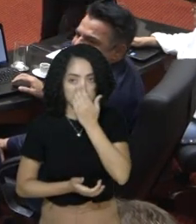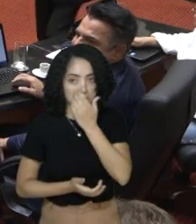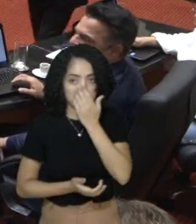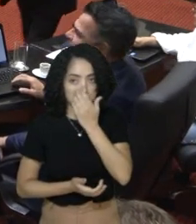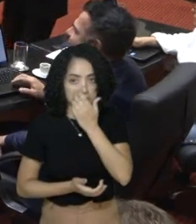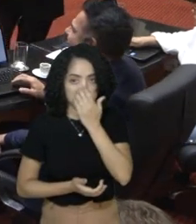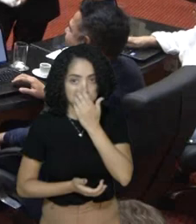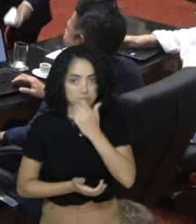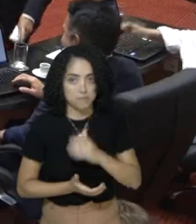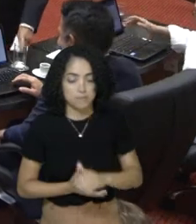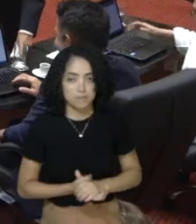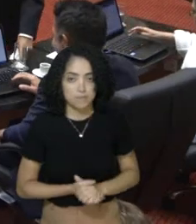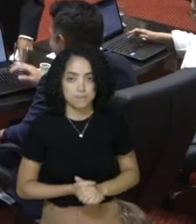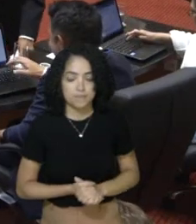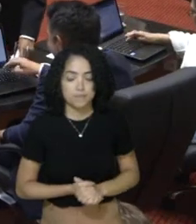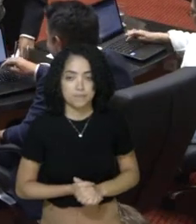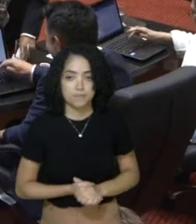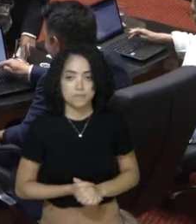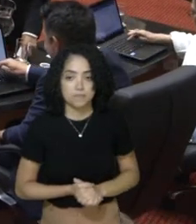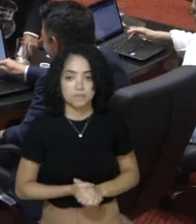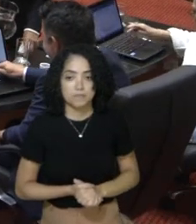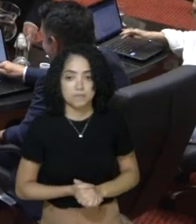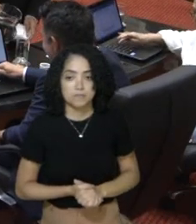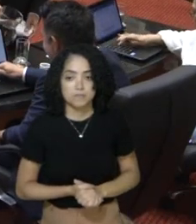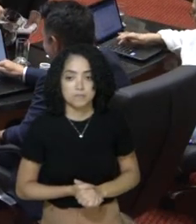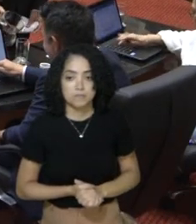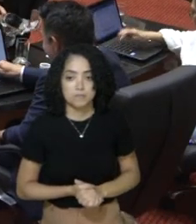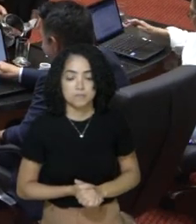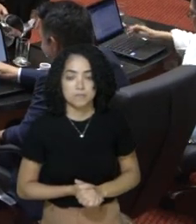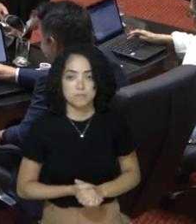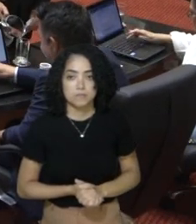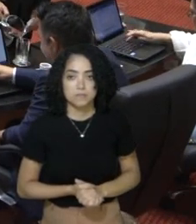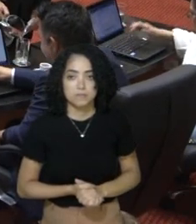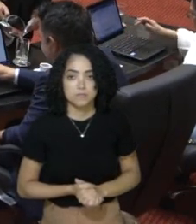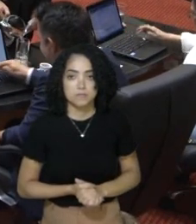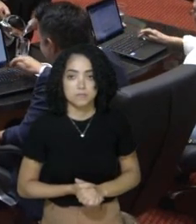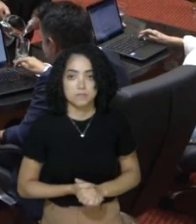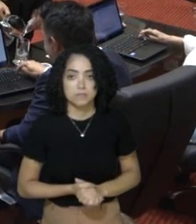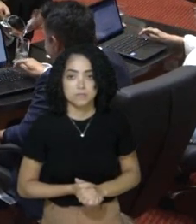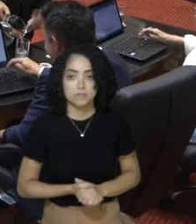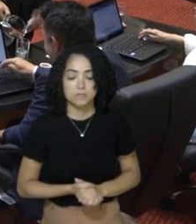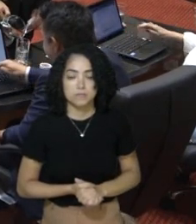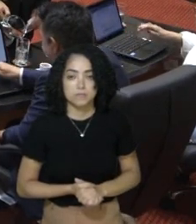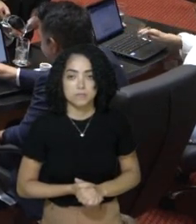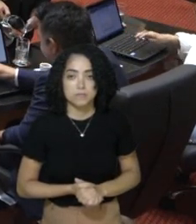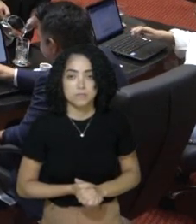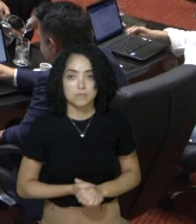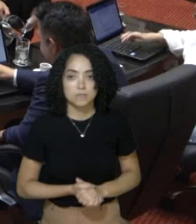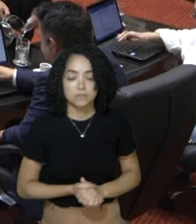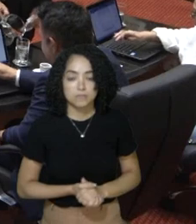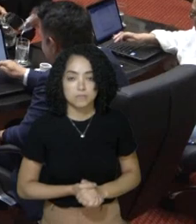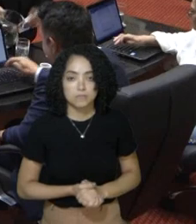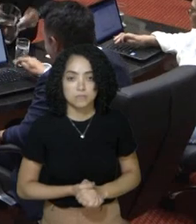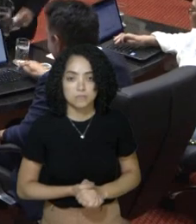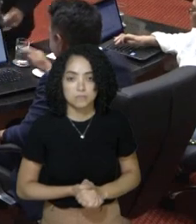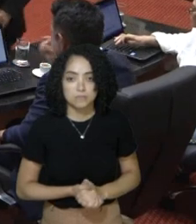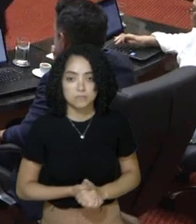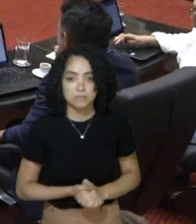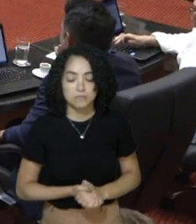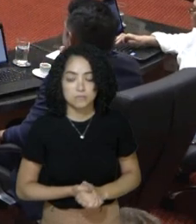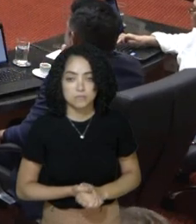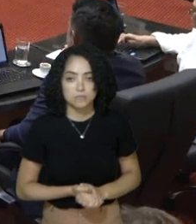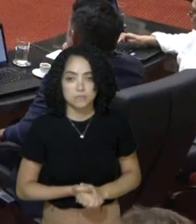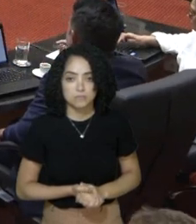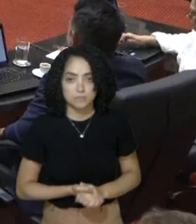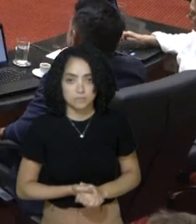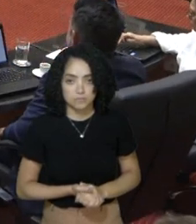Vamos abrir o painel. 1, rejeita o veto. 2, aliás, 1, mantém o veto.